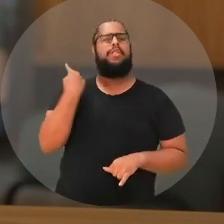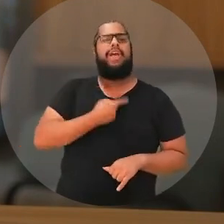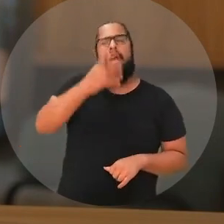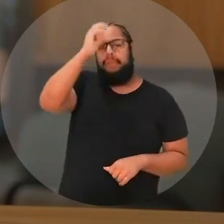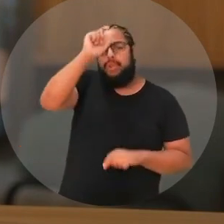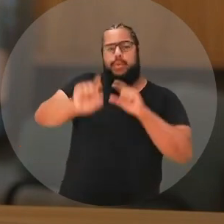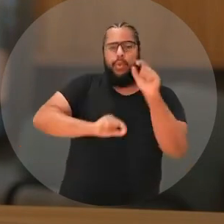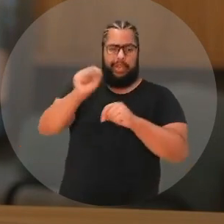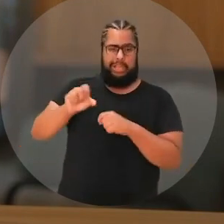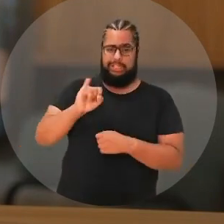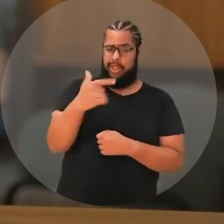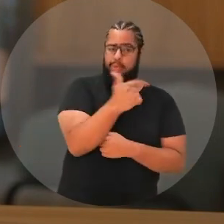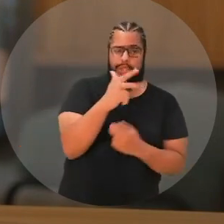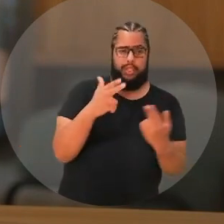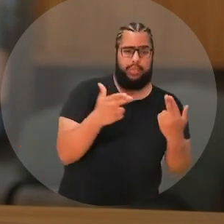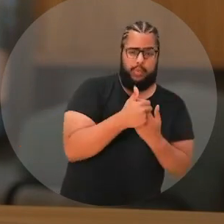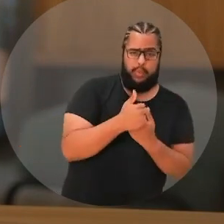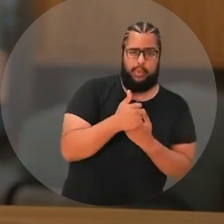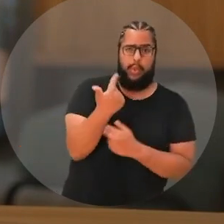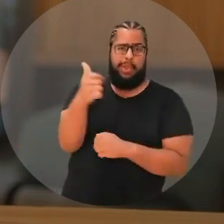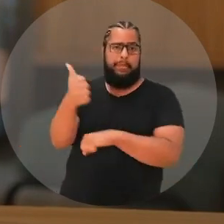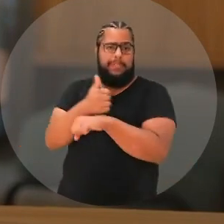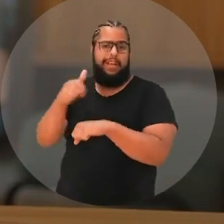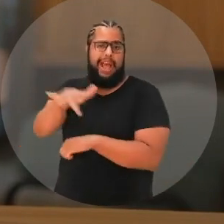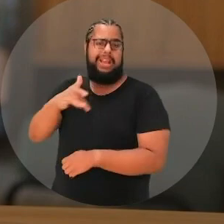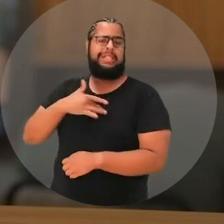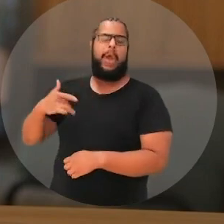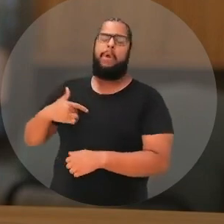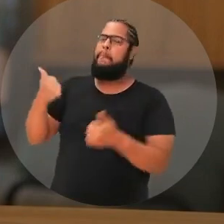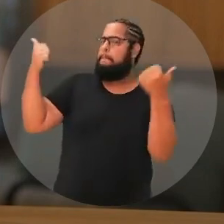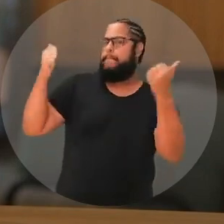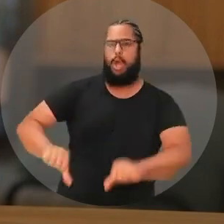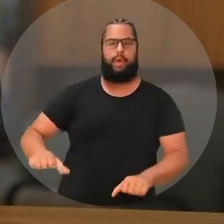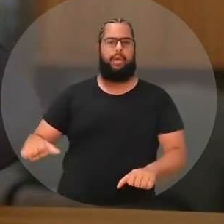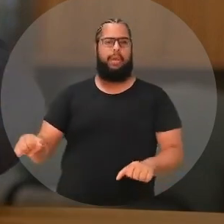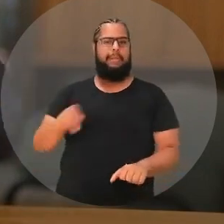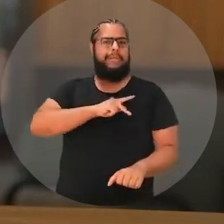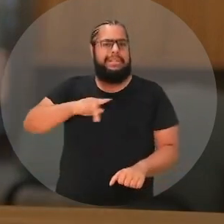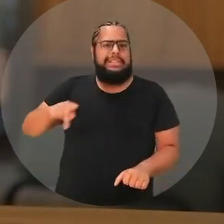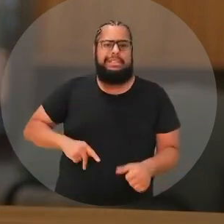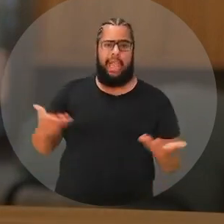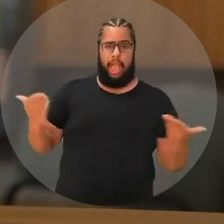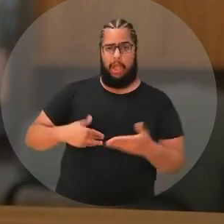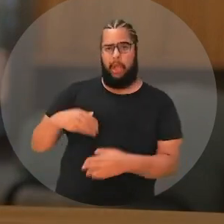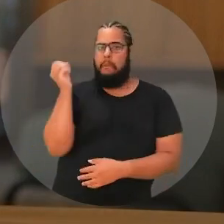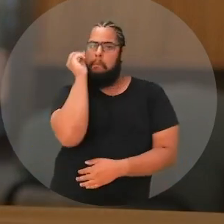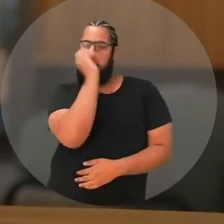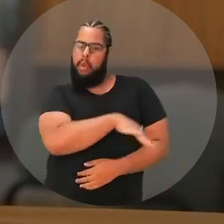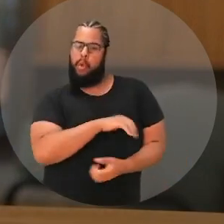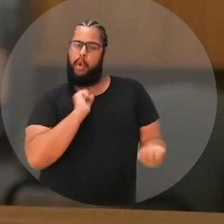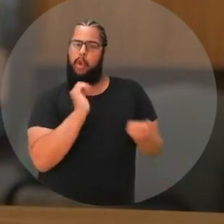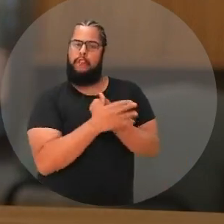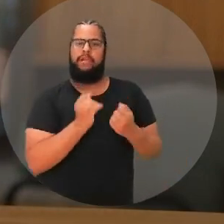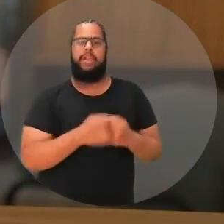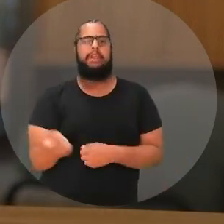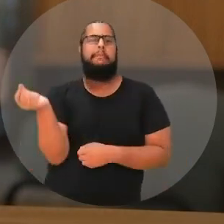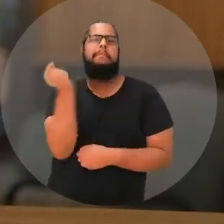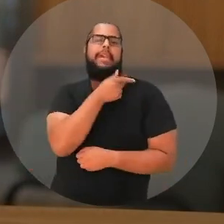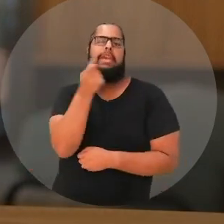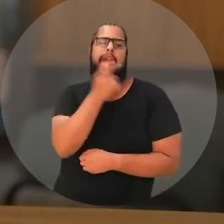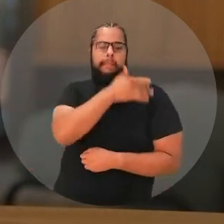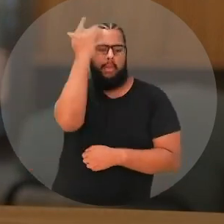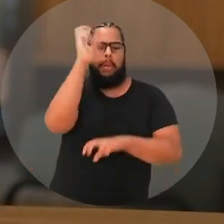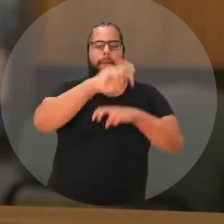os profissionais da saúde, a tragédia seria maior. O atual presidente debochou da Covid, fez pouco caso